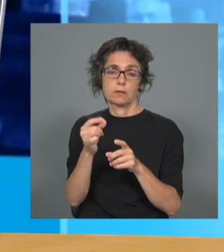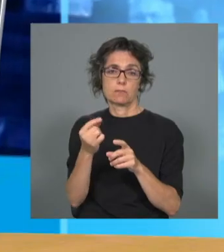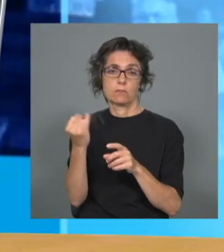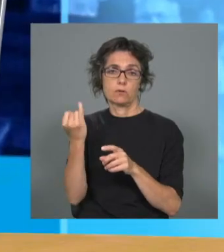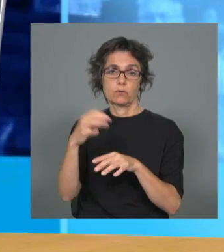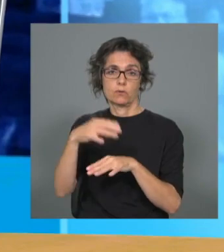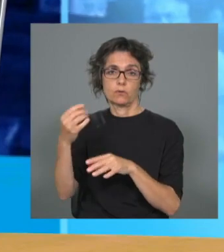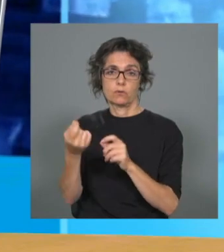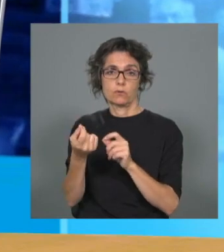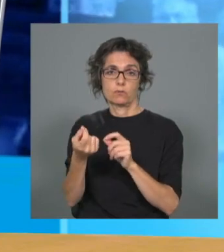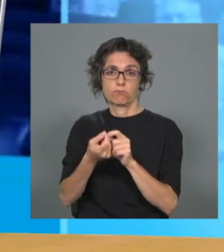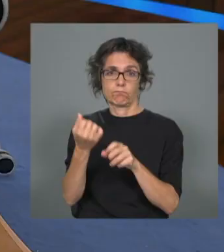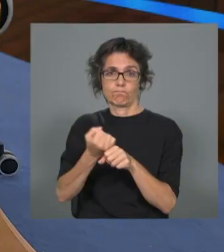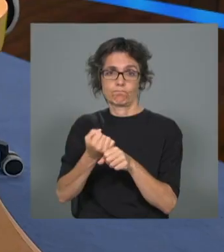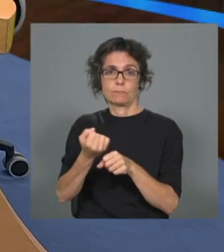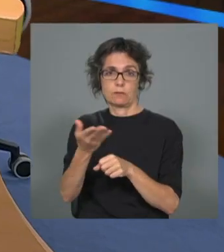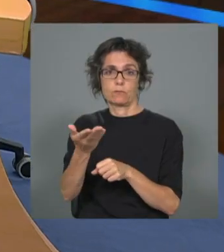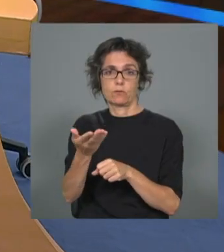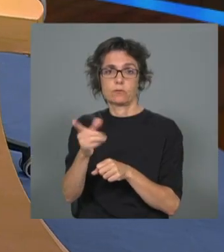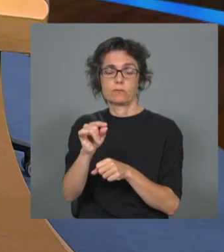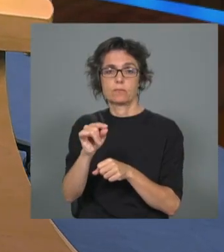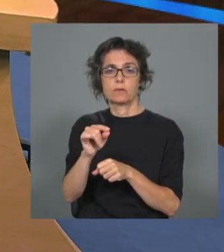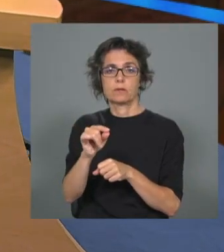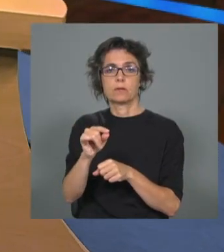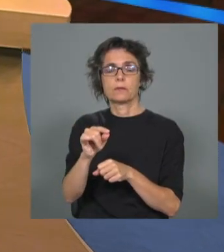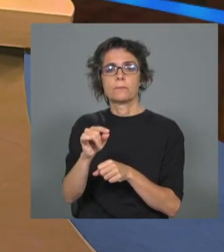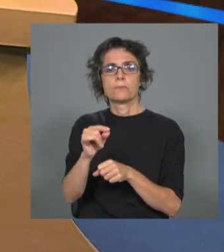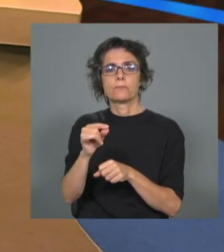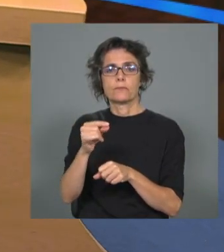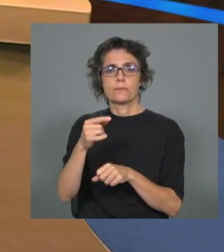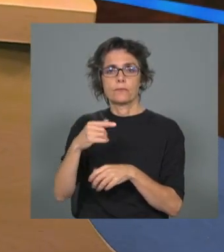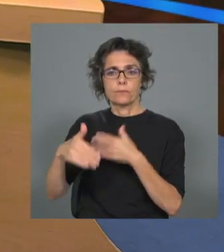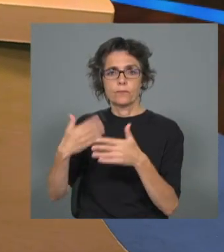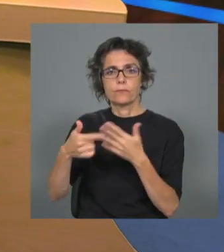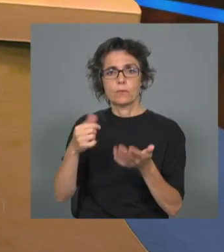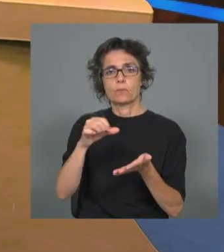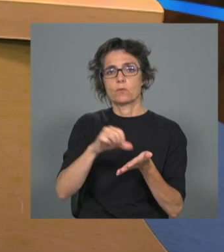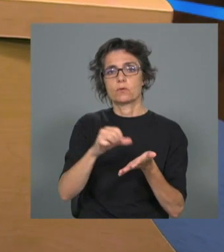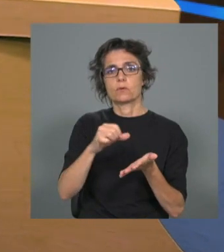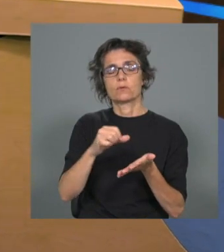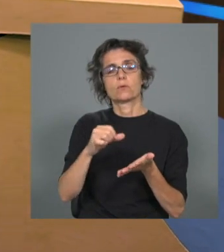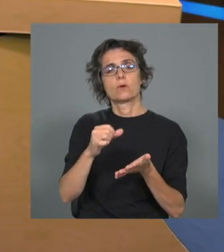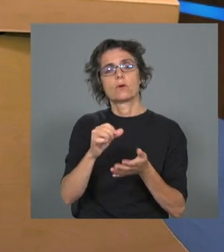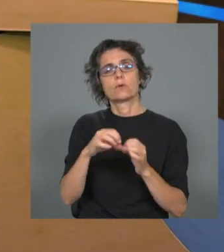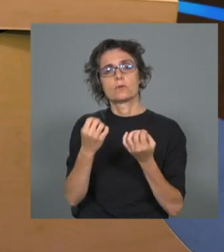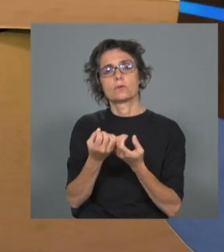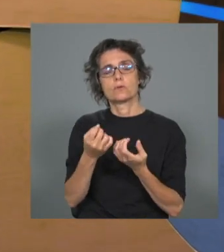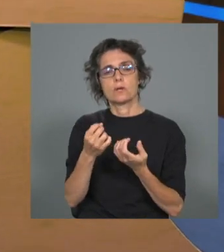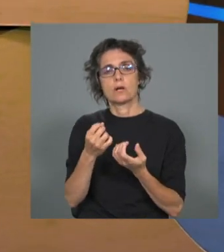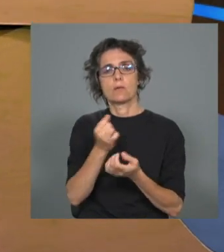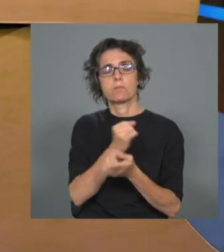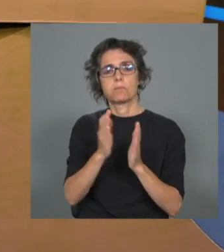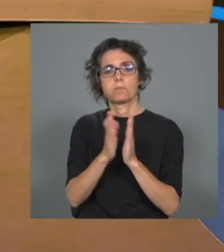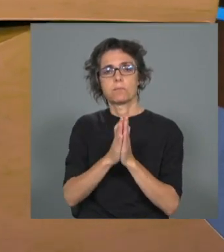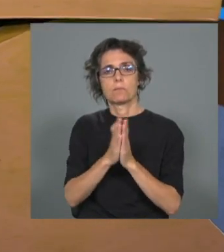instituições onde está e onde já esteve, no caso o Centro Social Paroquial de São Romão de Carnaxide, onde